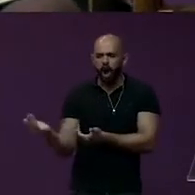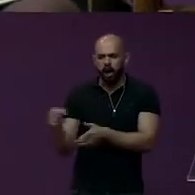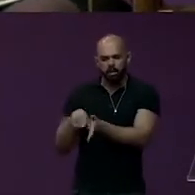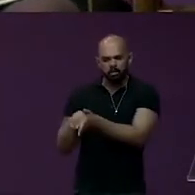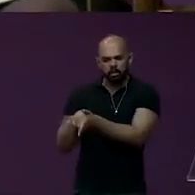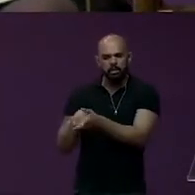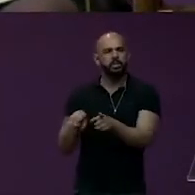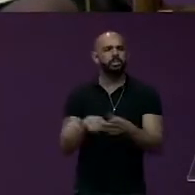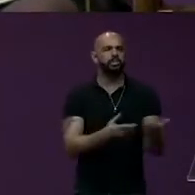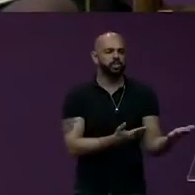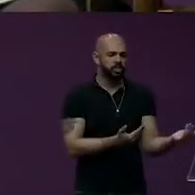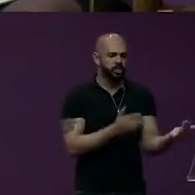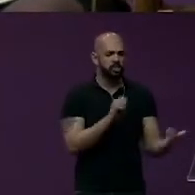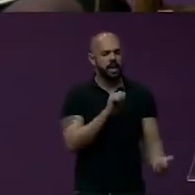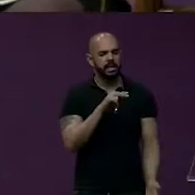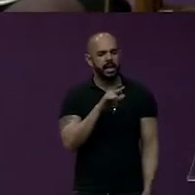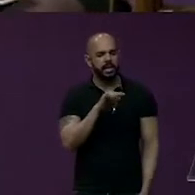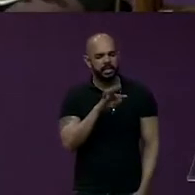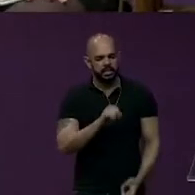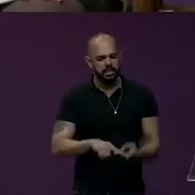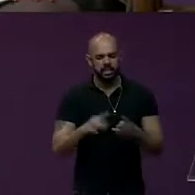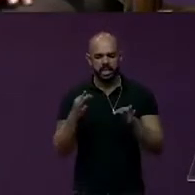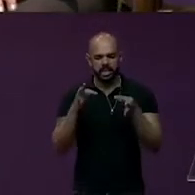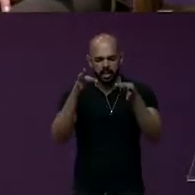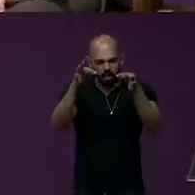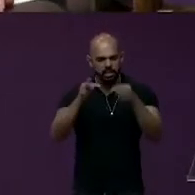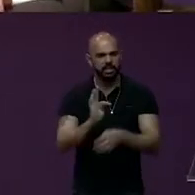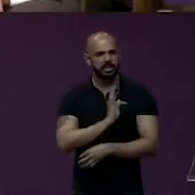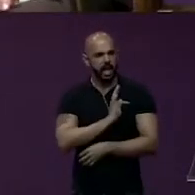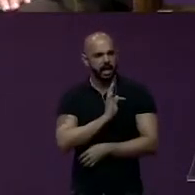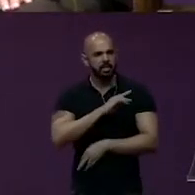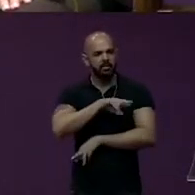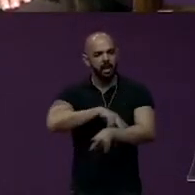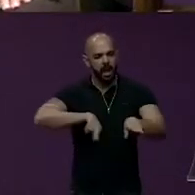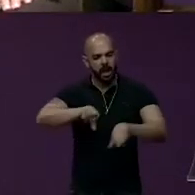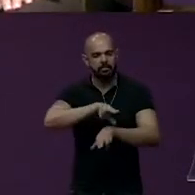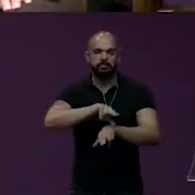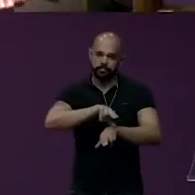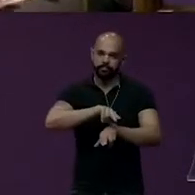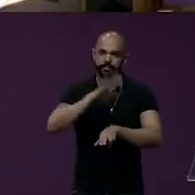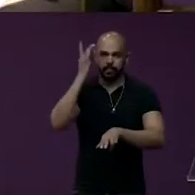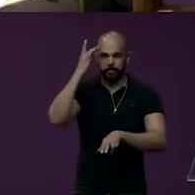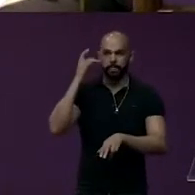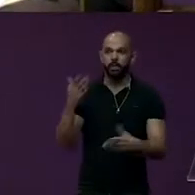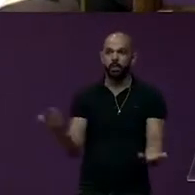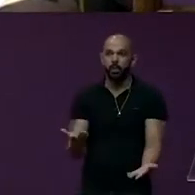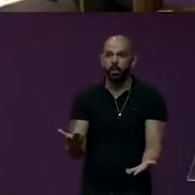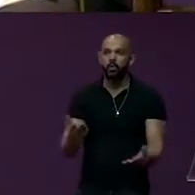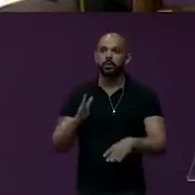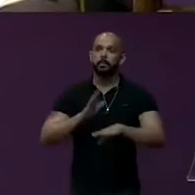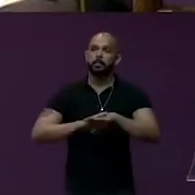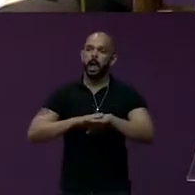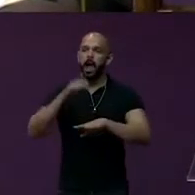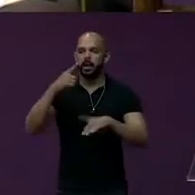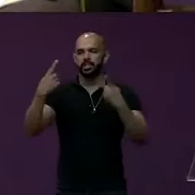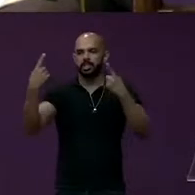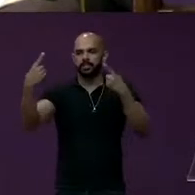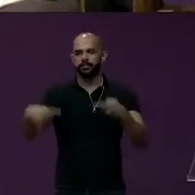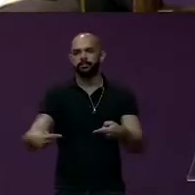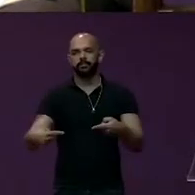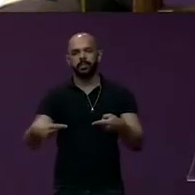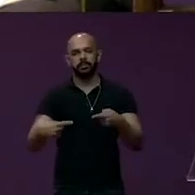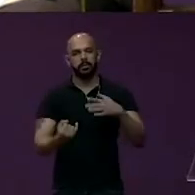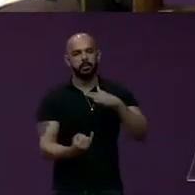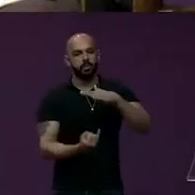pesquisadores, jovens analistas, jovens tecnologistas, jovens técnicos. Eu acho que isso é talvez hoje, eu acho que seja um desafio maior para